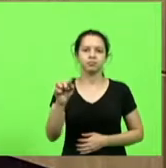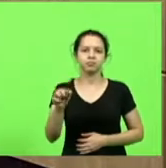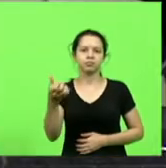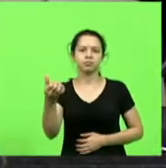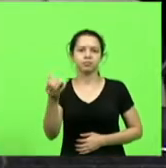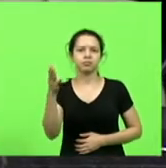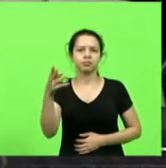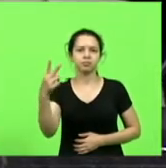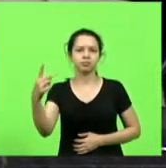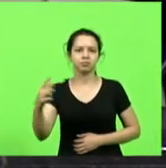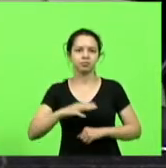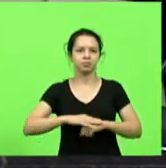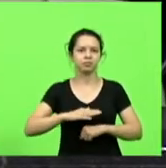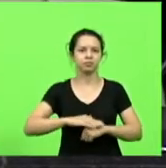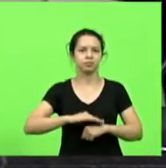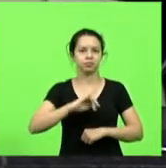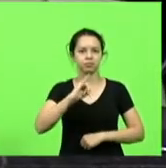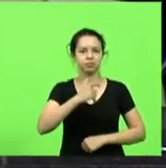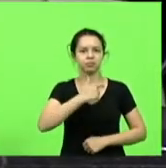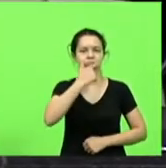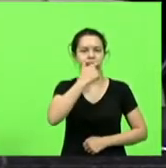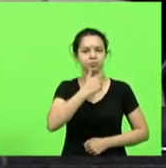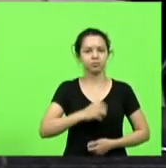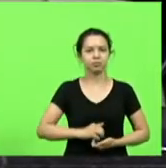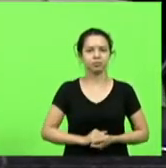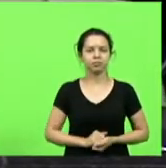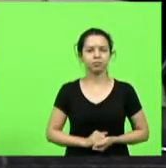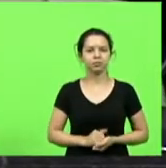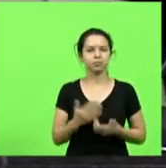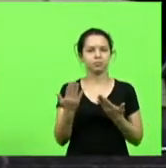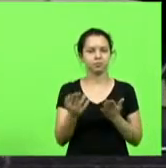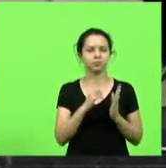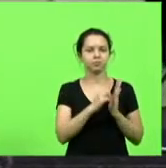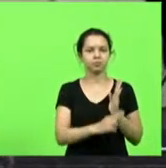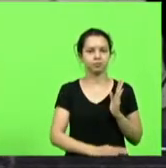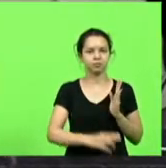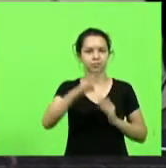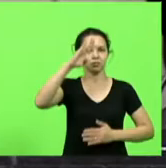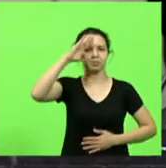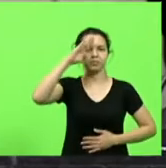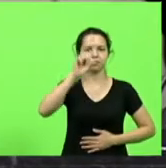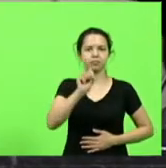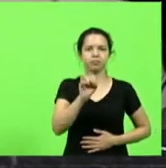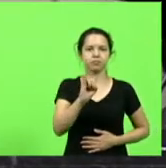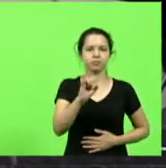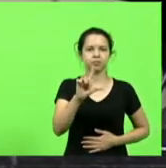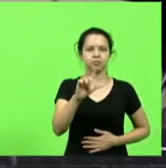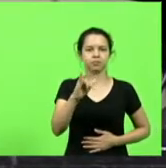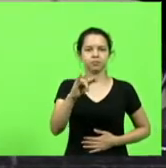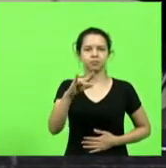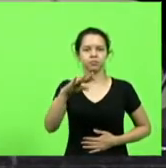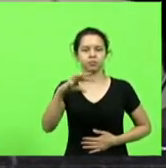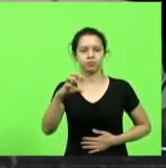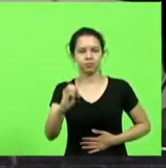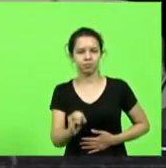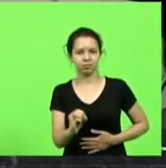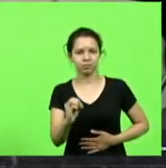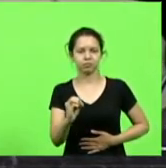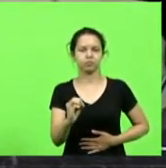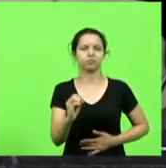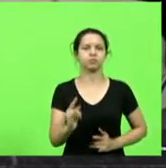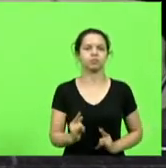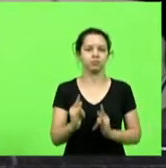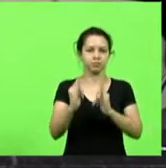153.6/2021, autor deputado Jerry Comper, denomina sargento Silvio Rolim Longen. O edifício sede